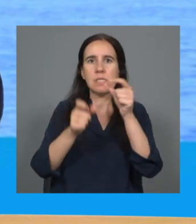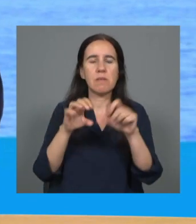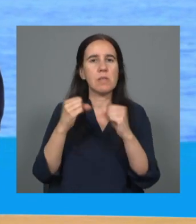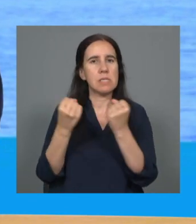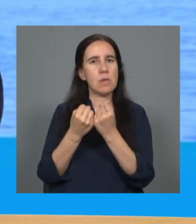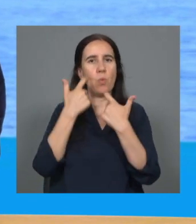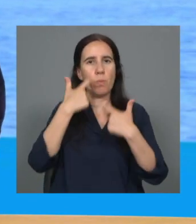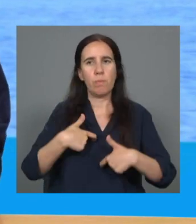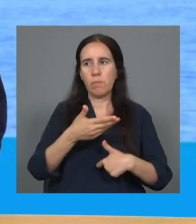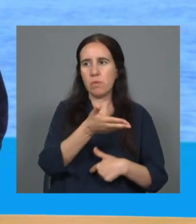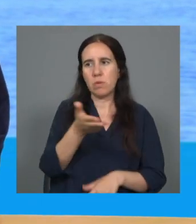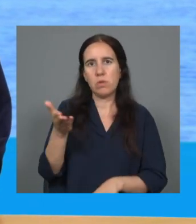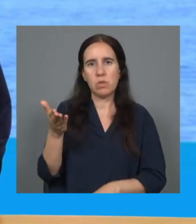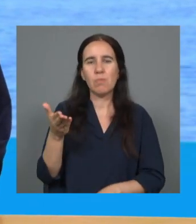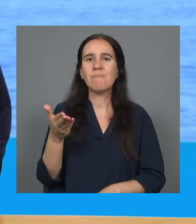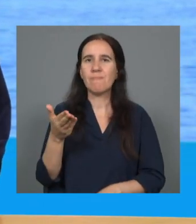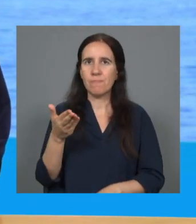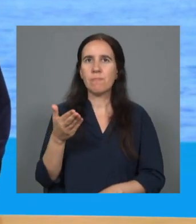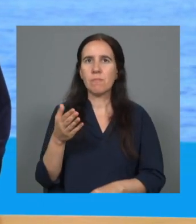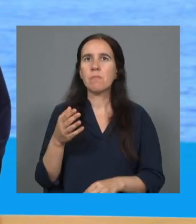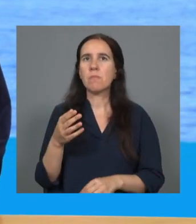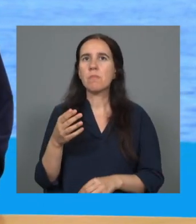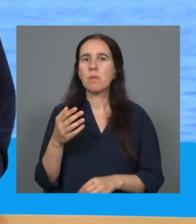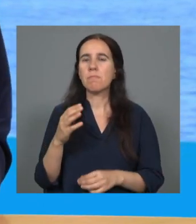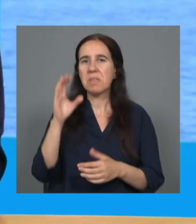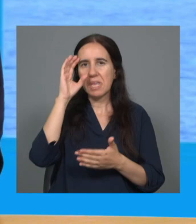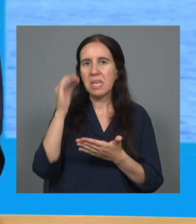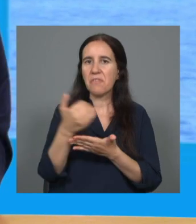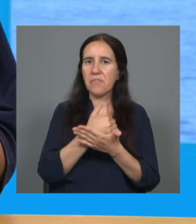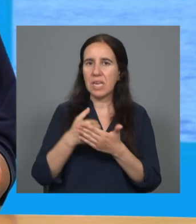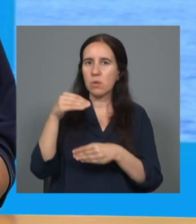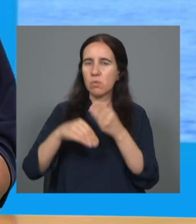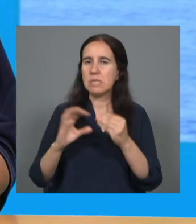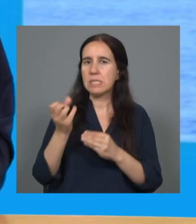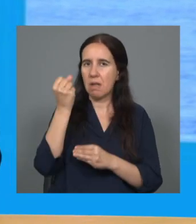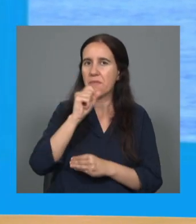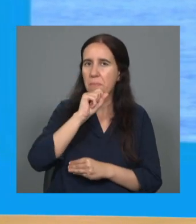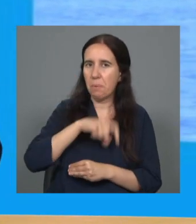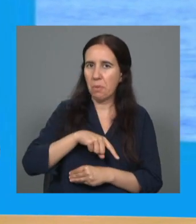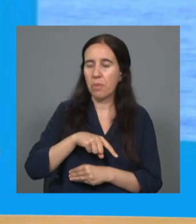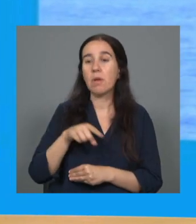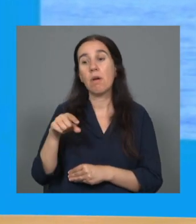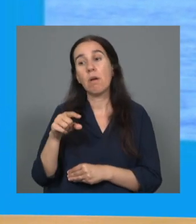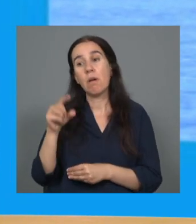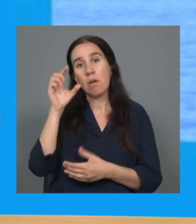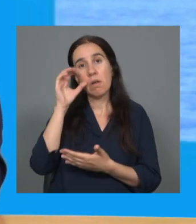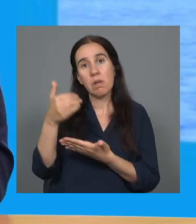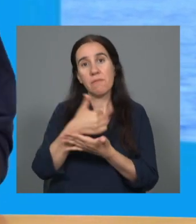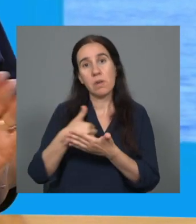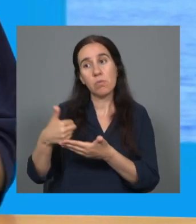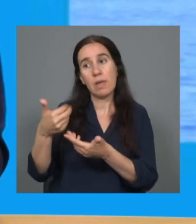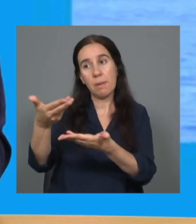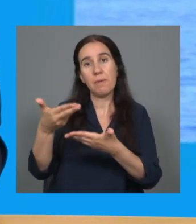humanismo, que pode ter uma salvação com o referendo. E, nesse sentido, o referendo será bem-vindo